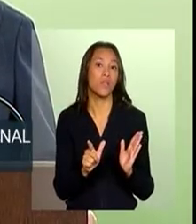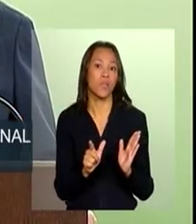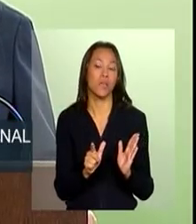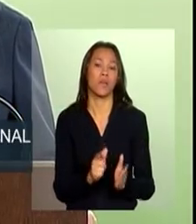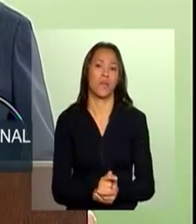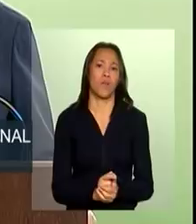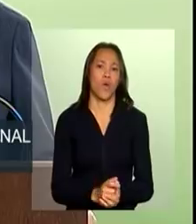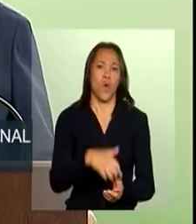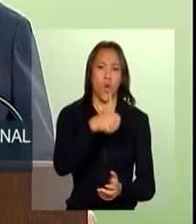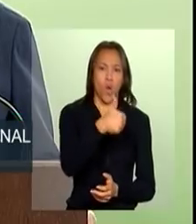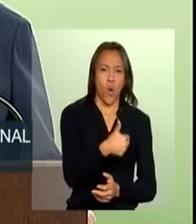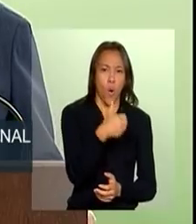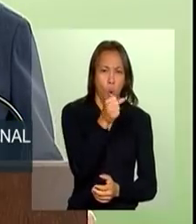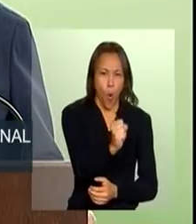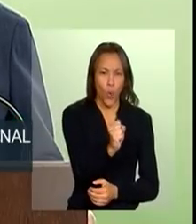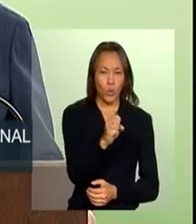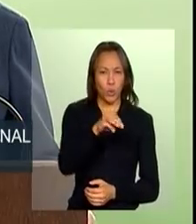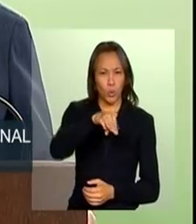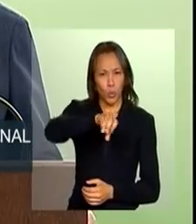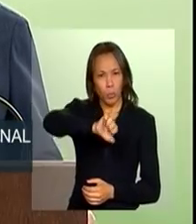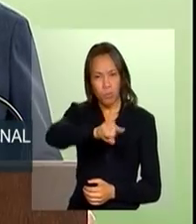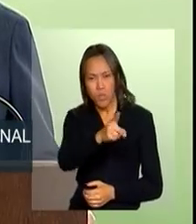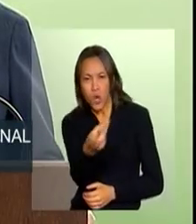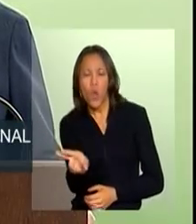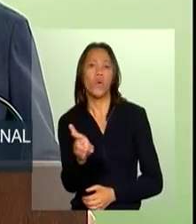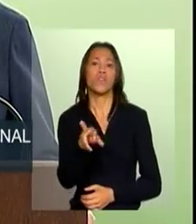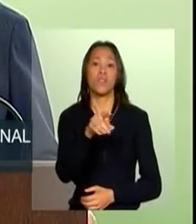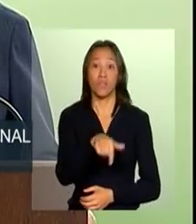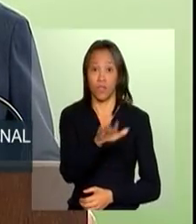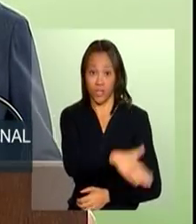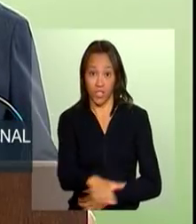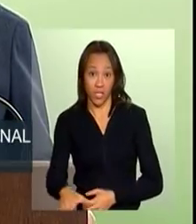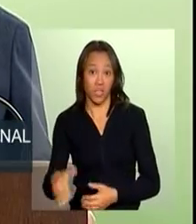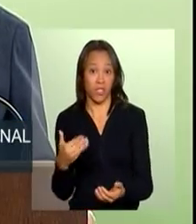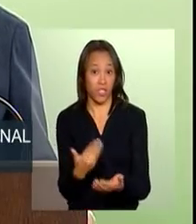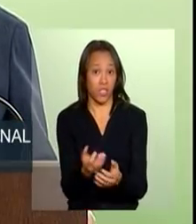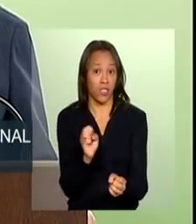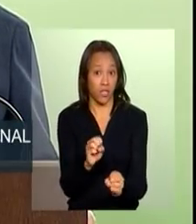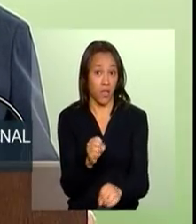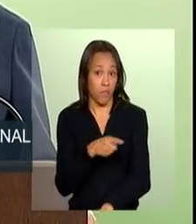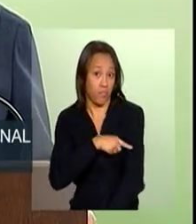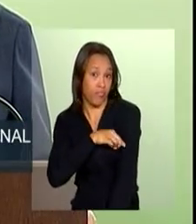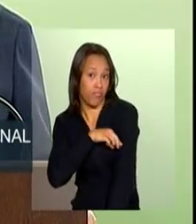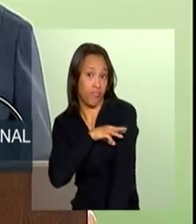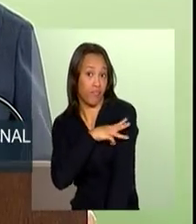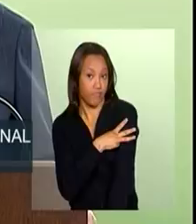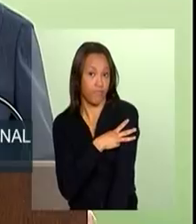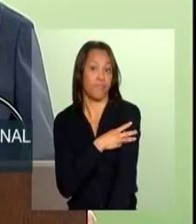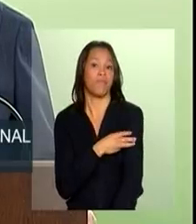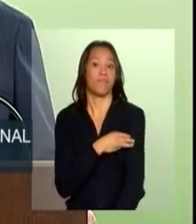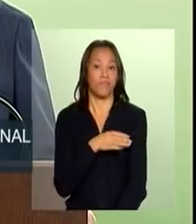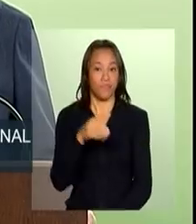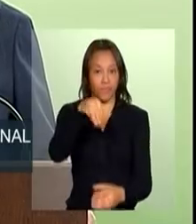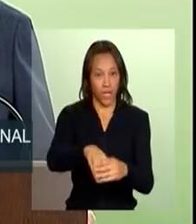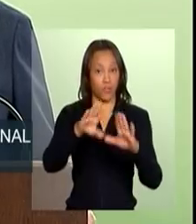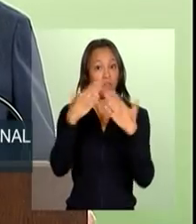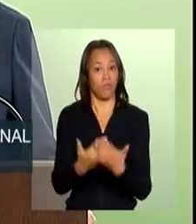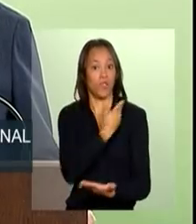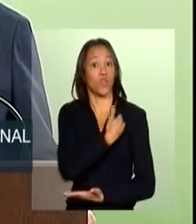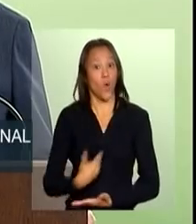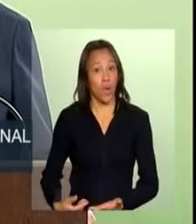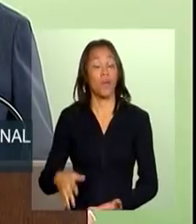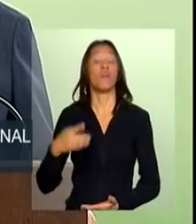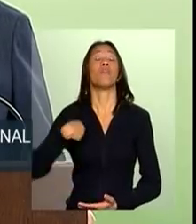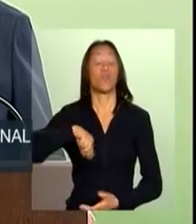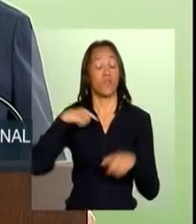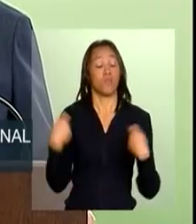os quase 8 milhões de crianças que frequentam os três primeiros anos do ensino fundamental público, precisamos